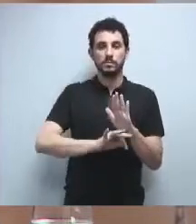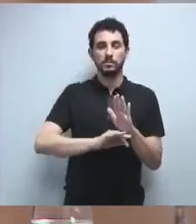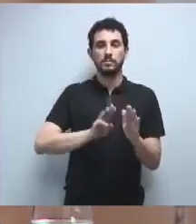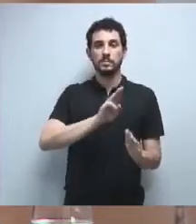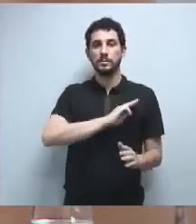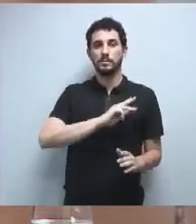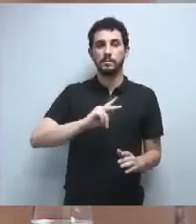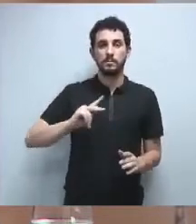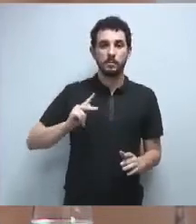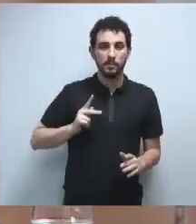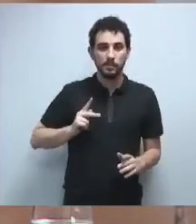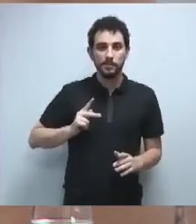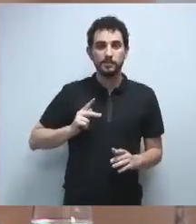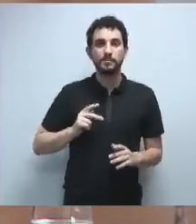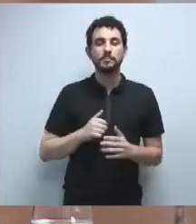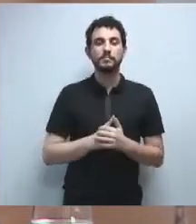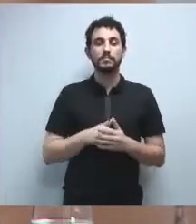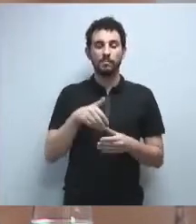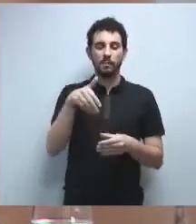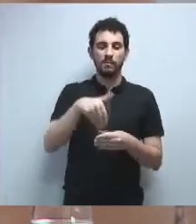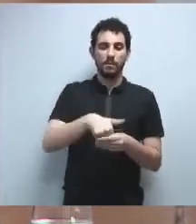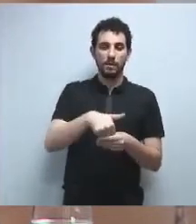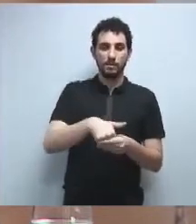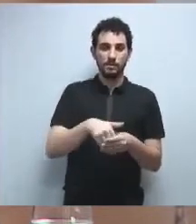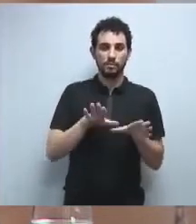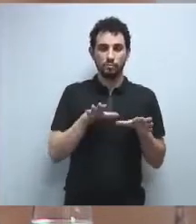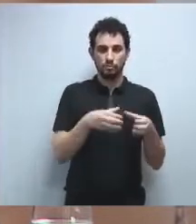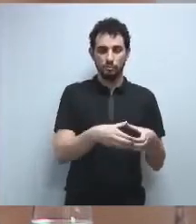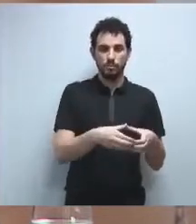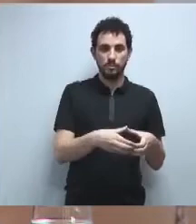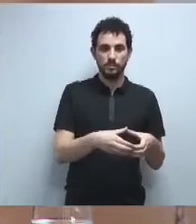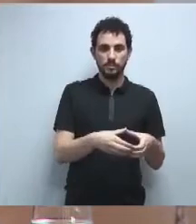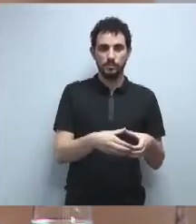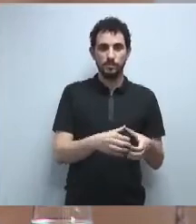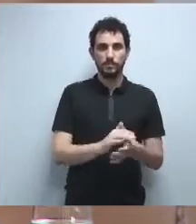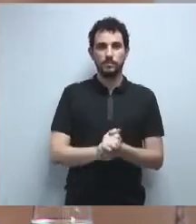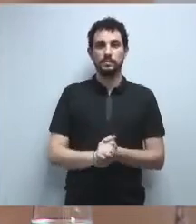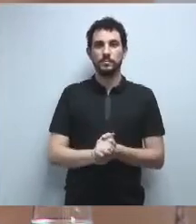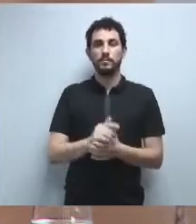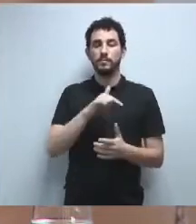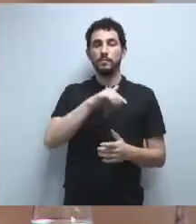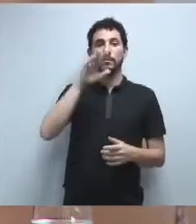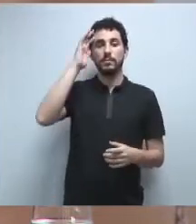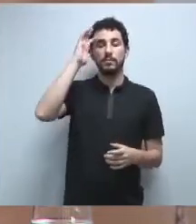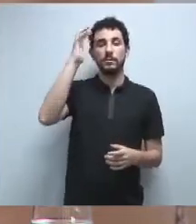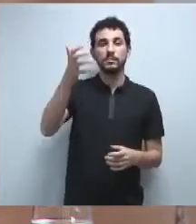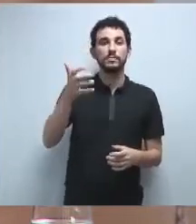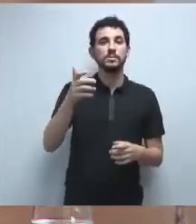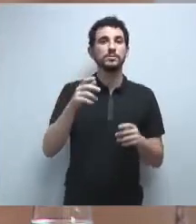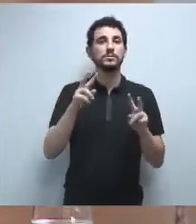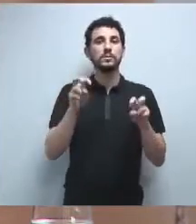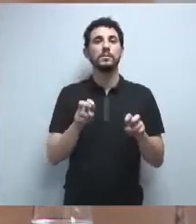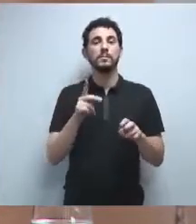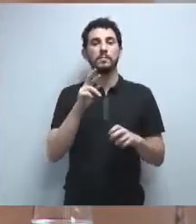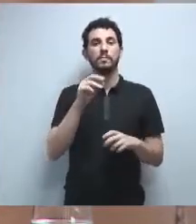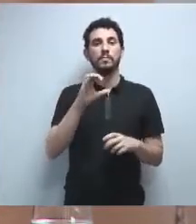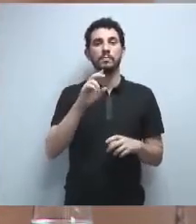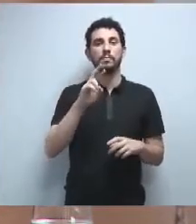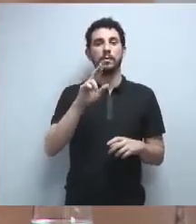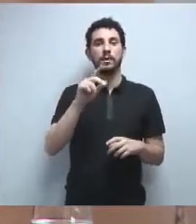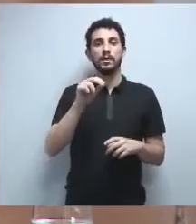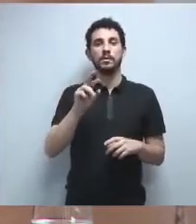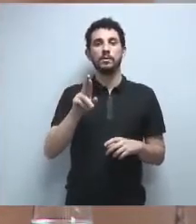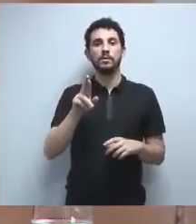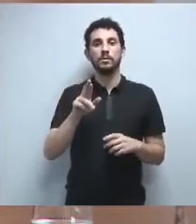ministério público em que a votação da classe é que decidia sobre o procurador geral da república